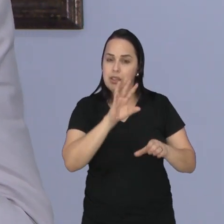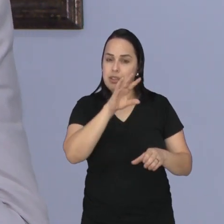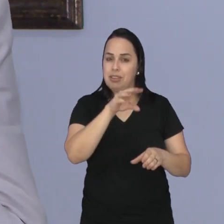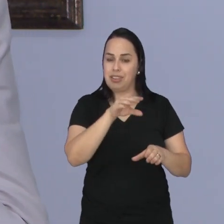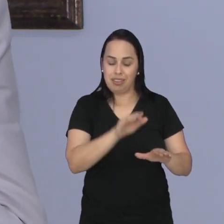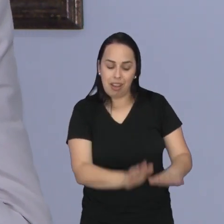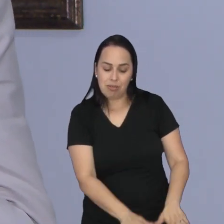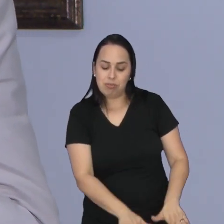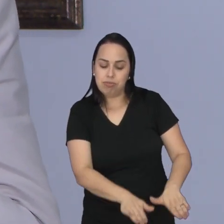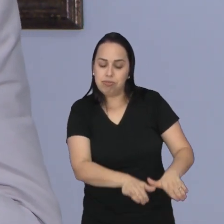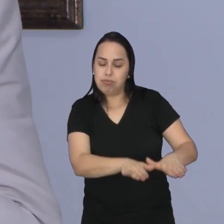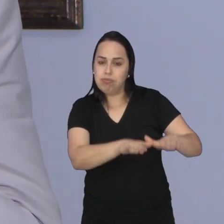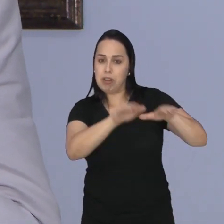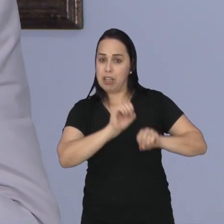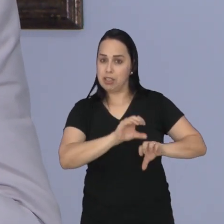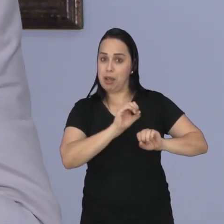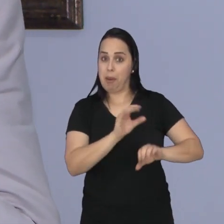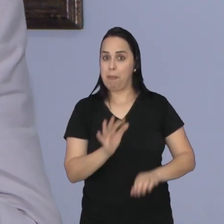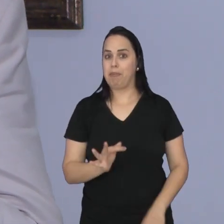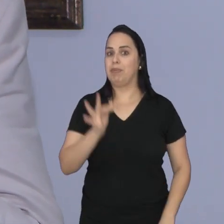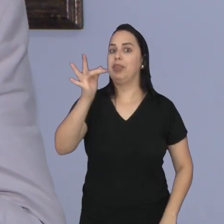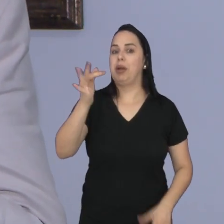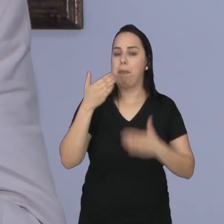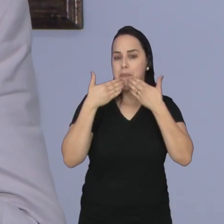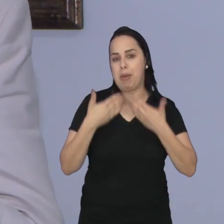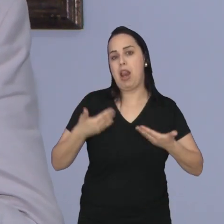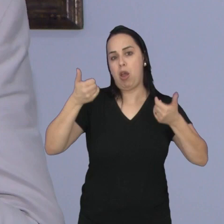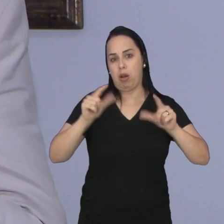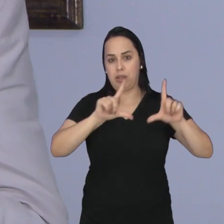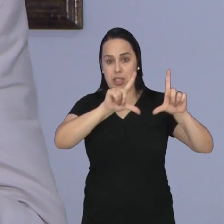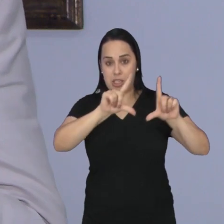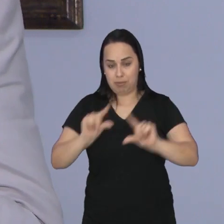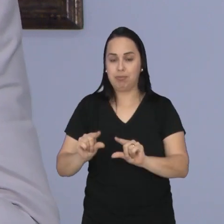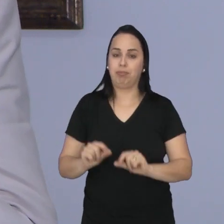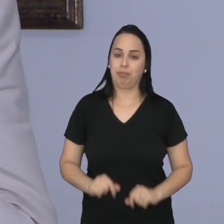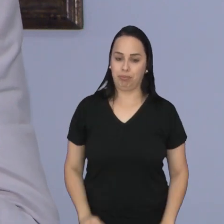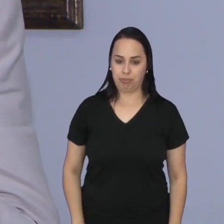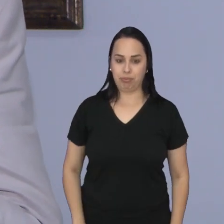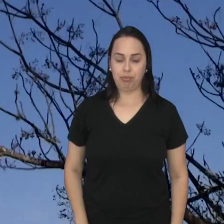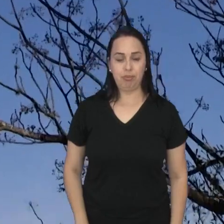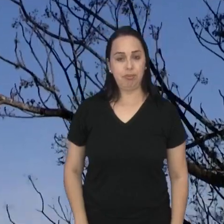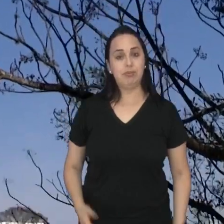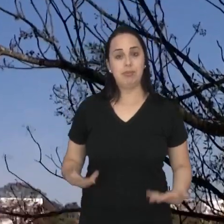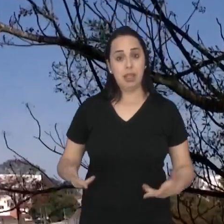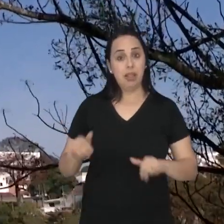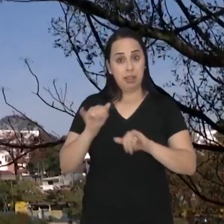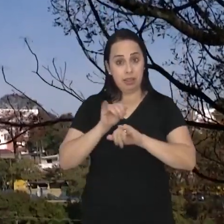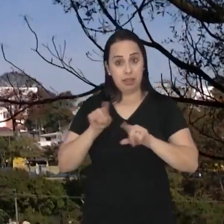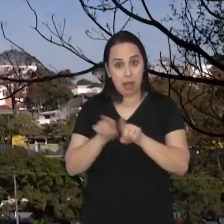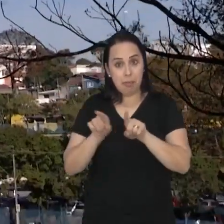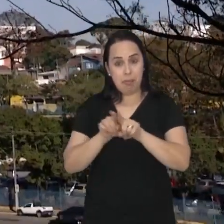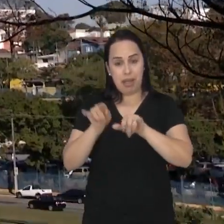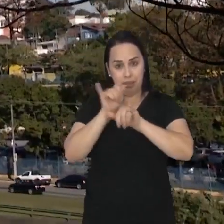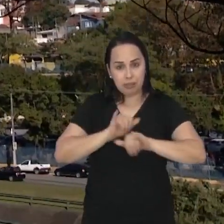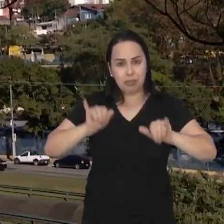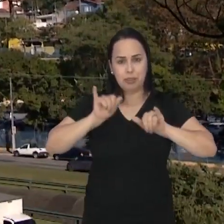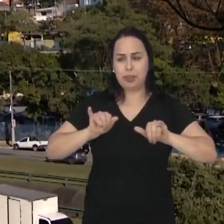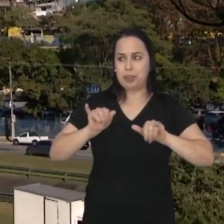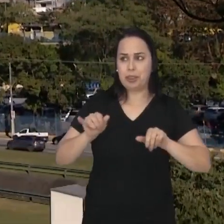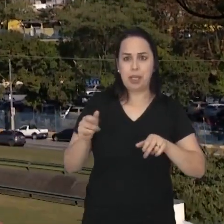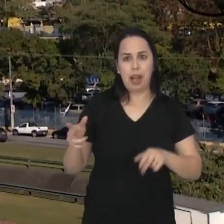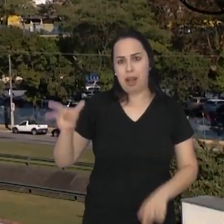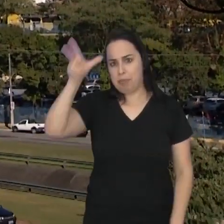educativa, desde muito jovem, a gente reflete no futuro com índices menores. Os parlamentares também